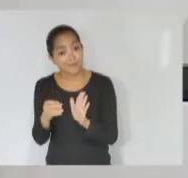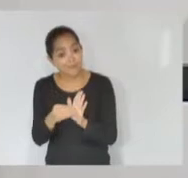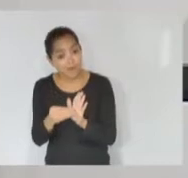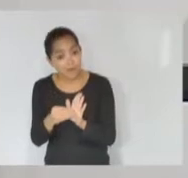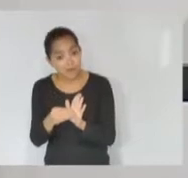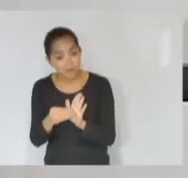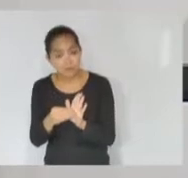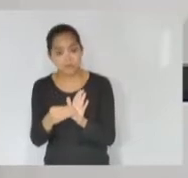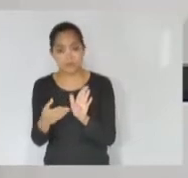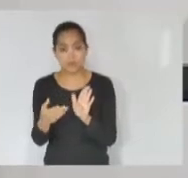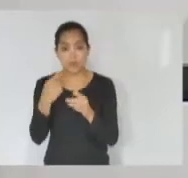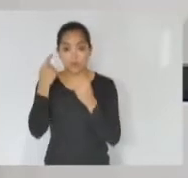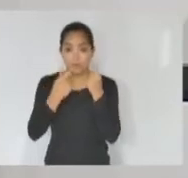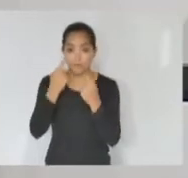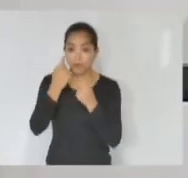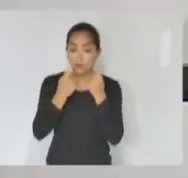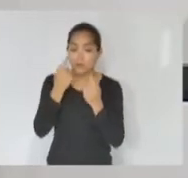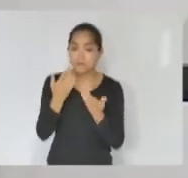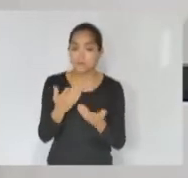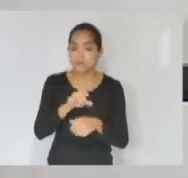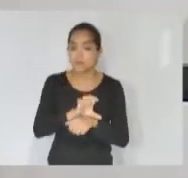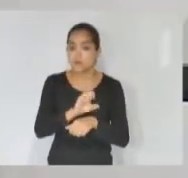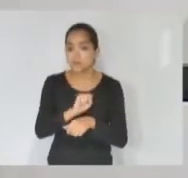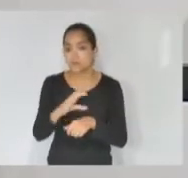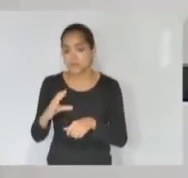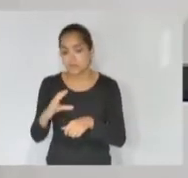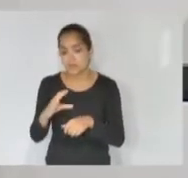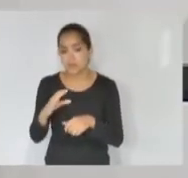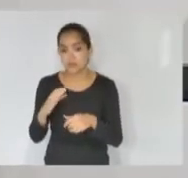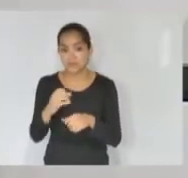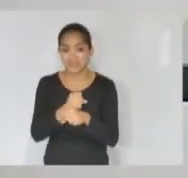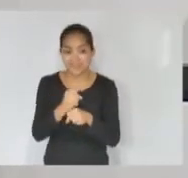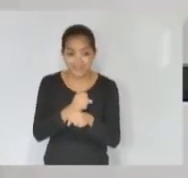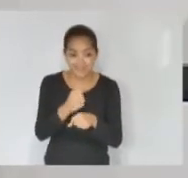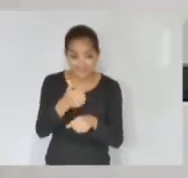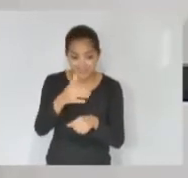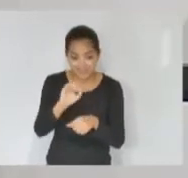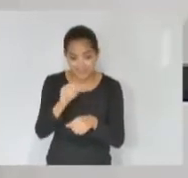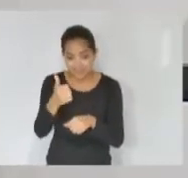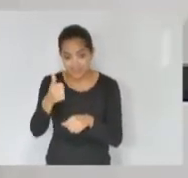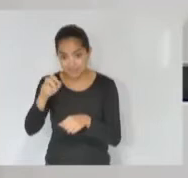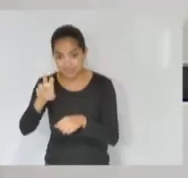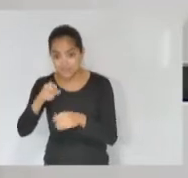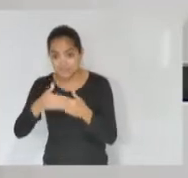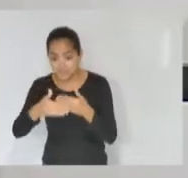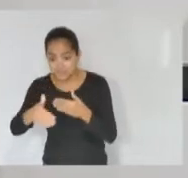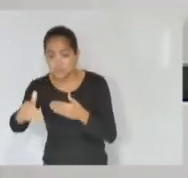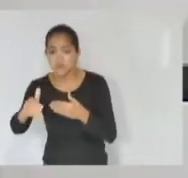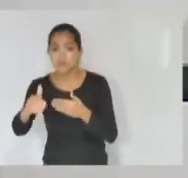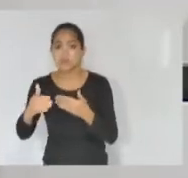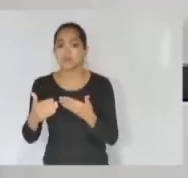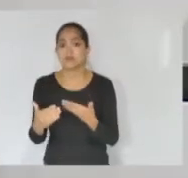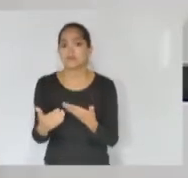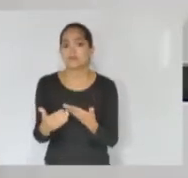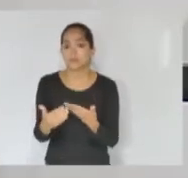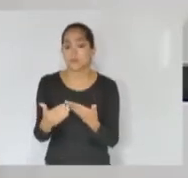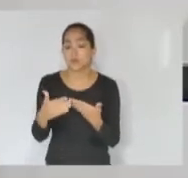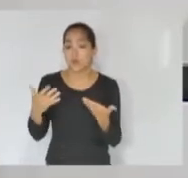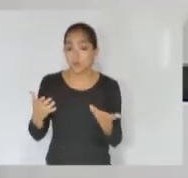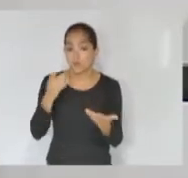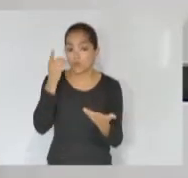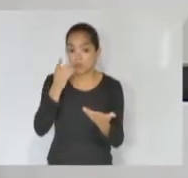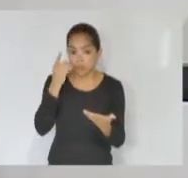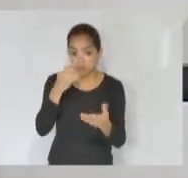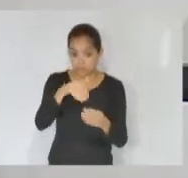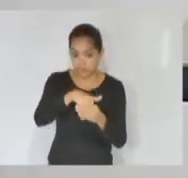preocupação com o Estado de Santa Catarina daqui a 10, 15 anos. Porque, afinal, quando um deputado vai